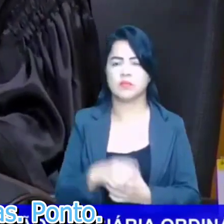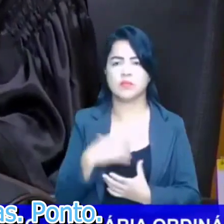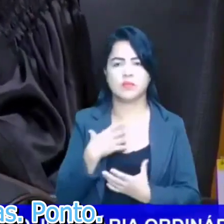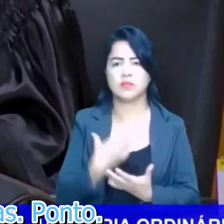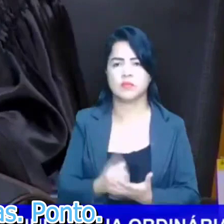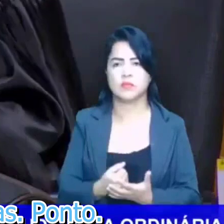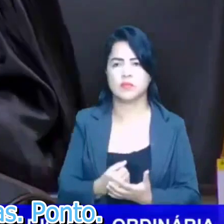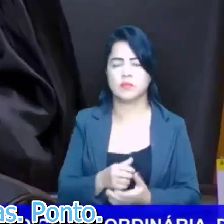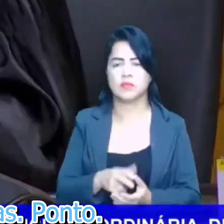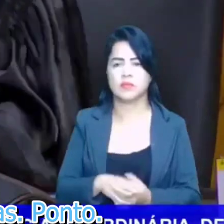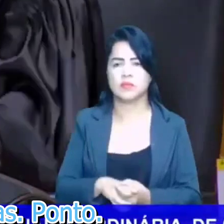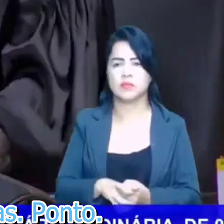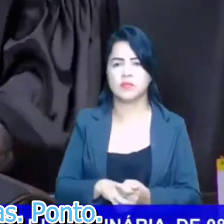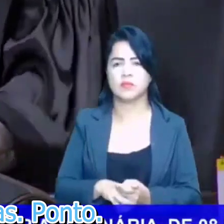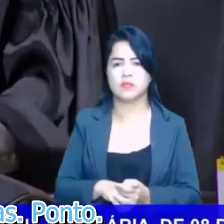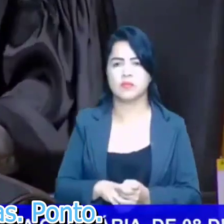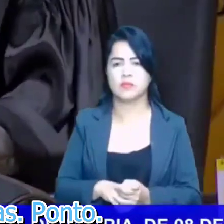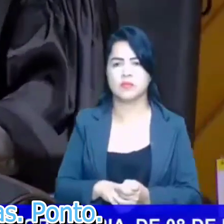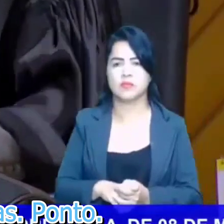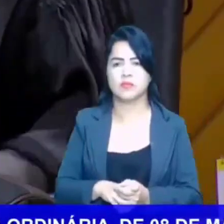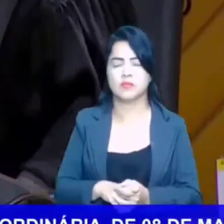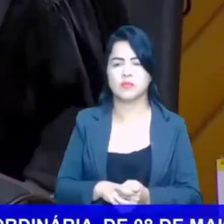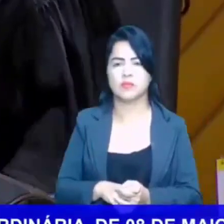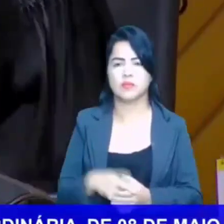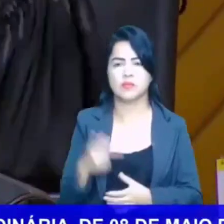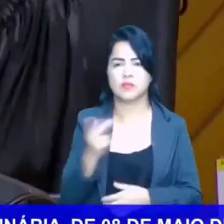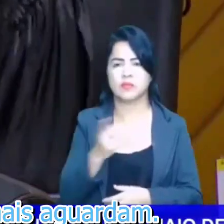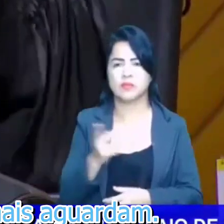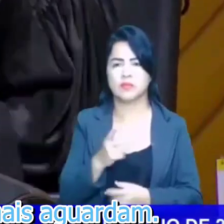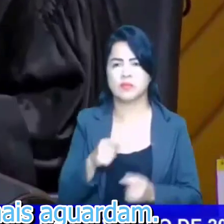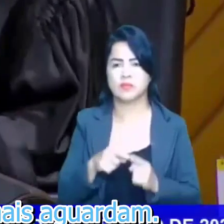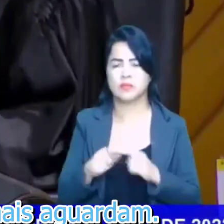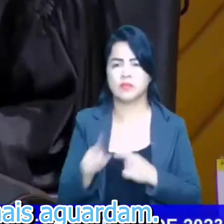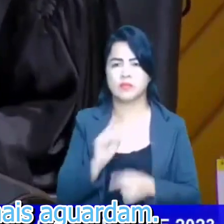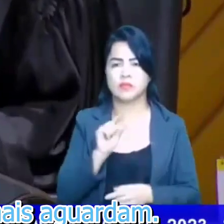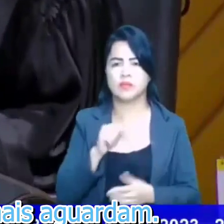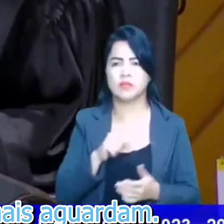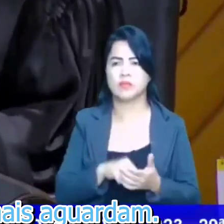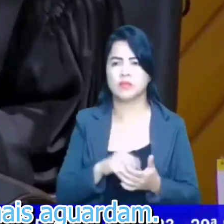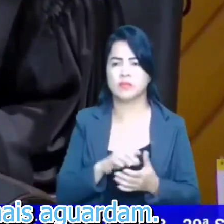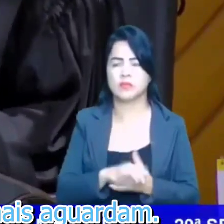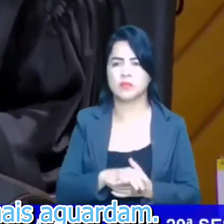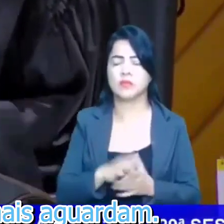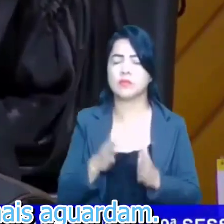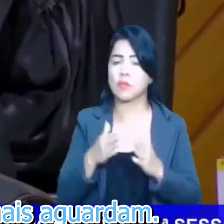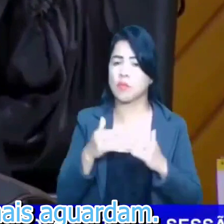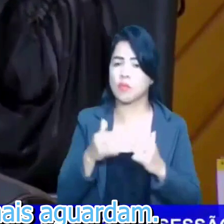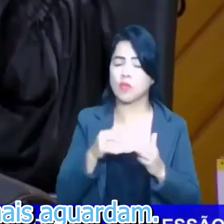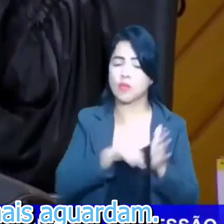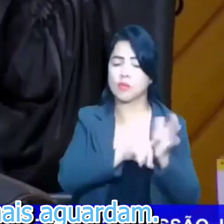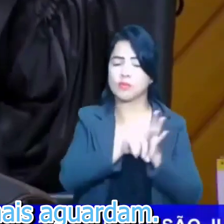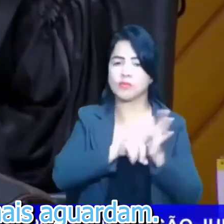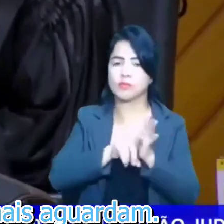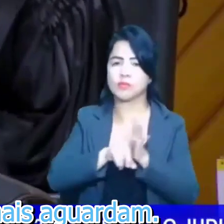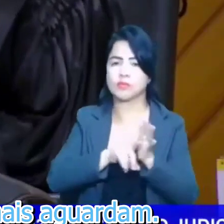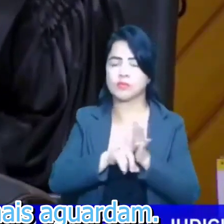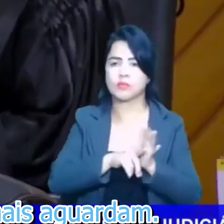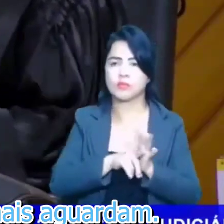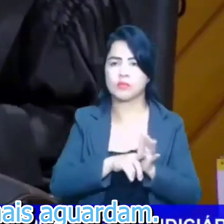desaprovando, não é isso, doutora? Desaprovando ambas. Ponto. Pediu vista o